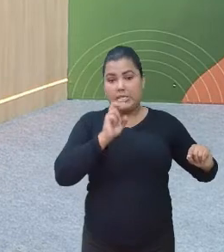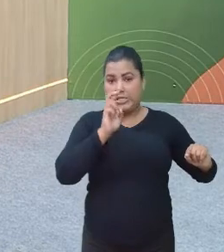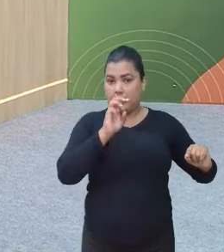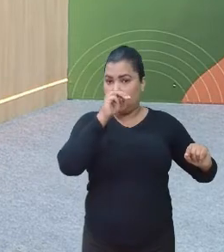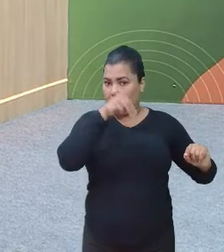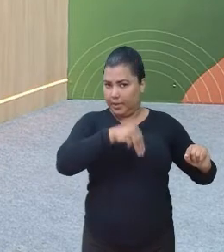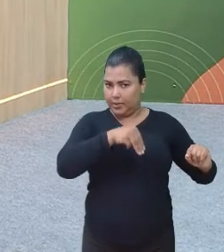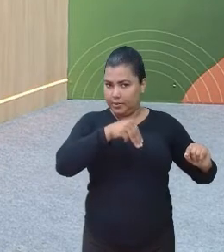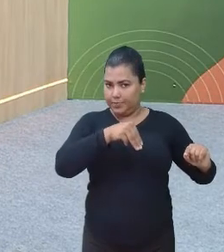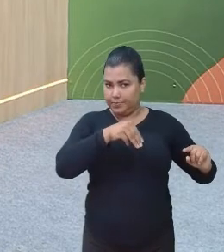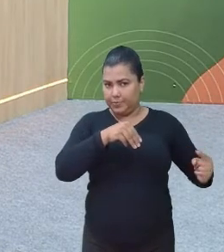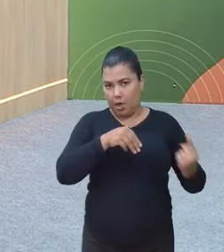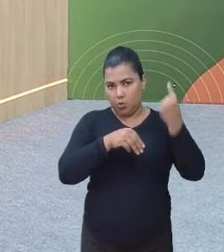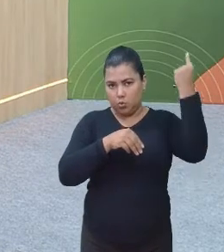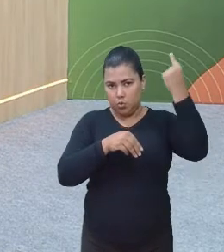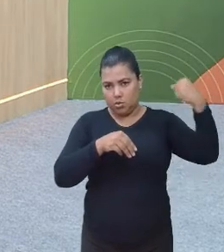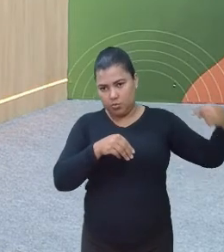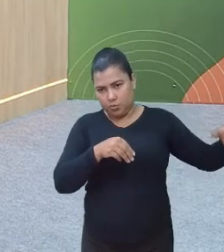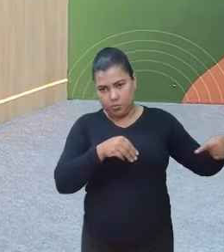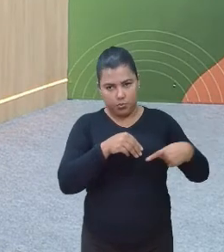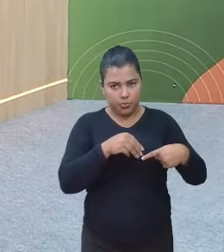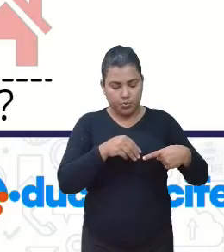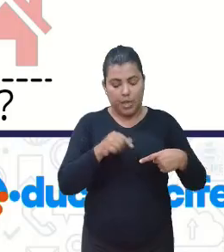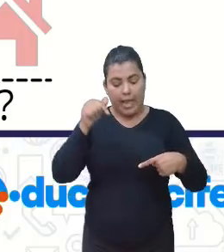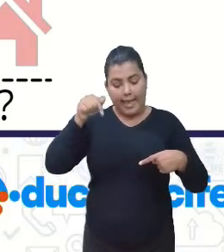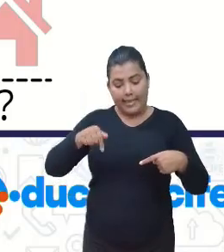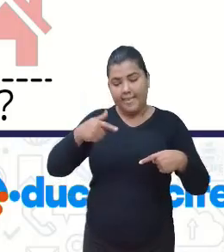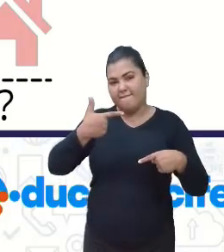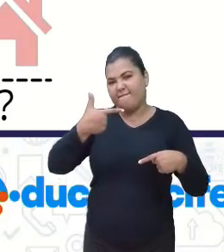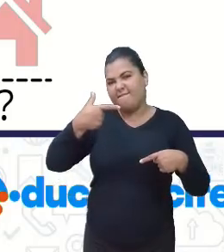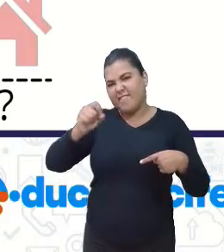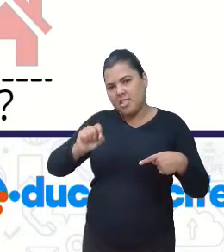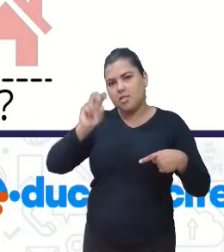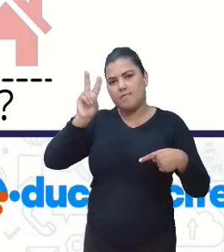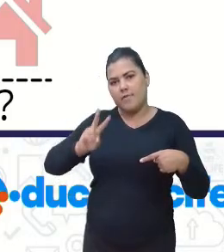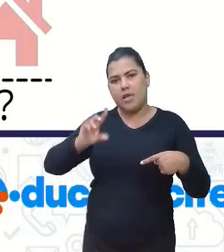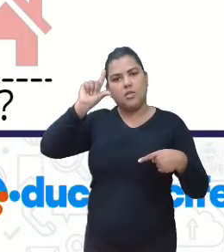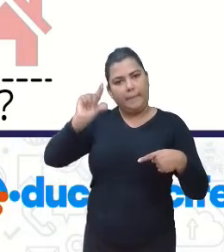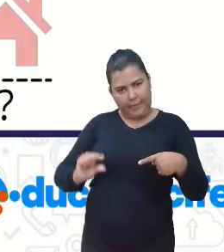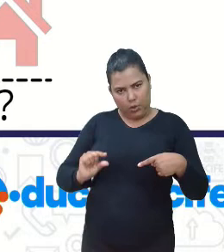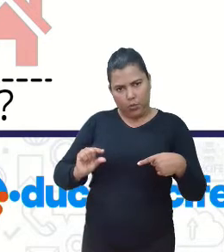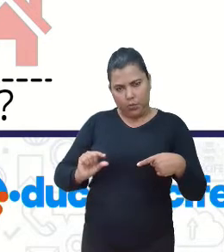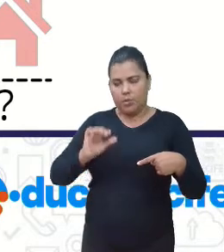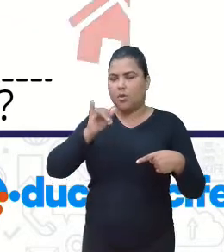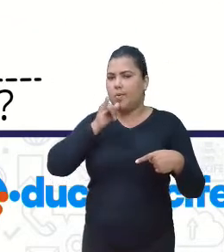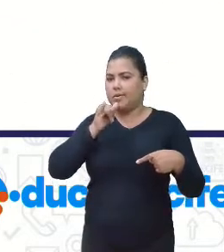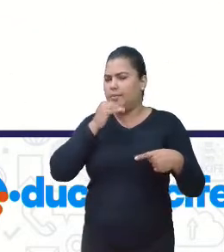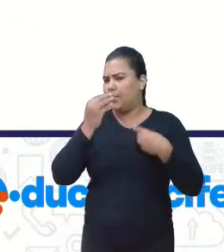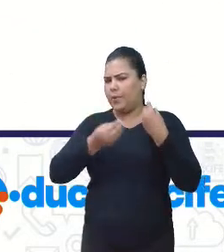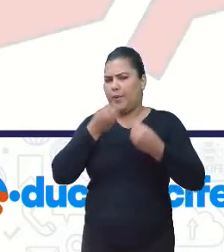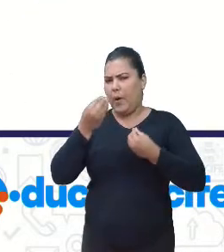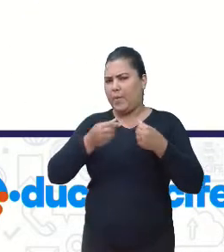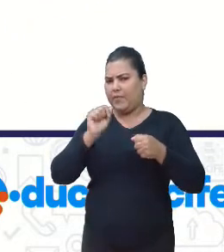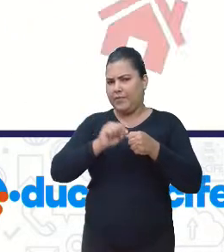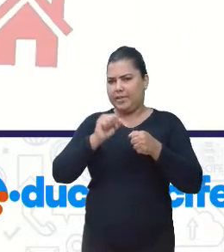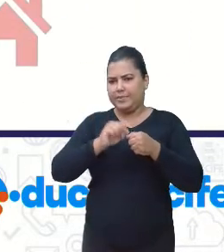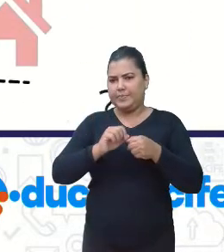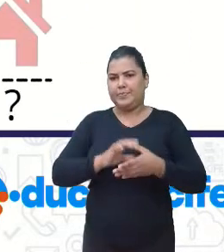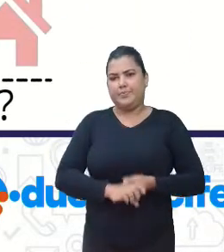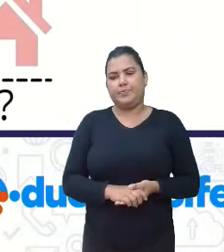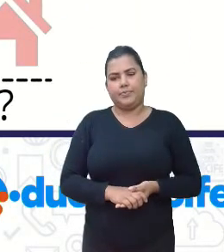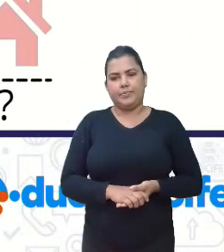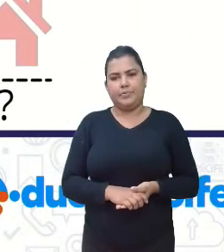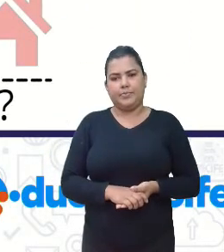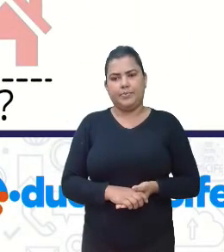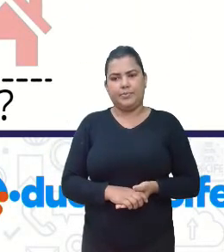simplesmente o seguinte, olhar as dimensões e representá-las 20 vezes menor. Então, como é que eu faço isso daí?